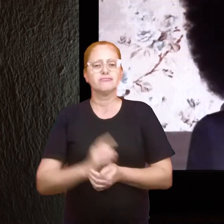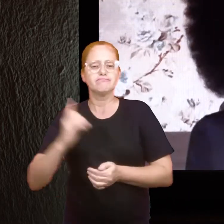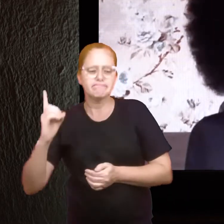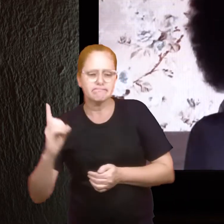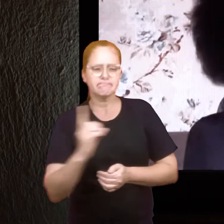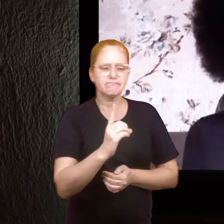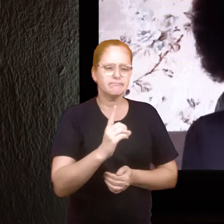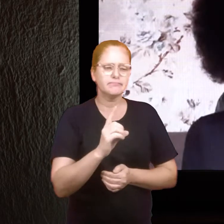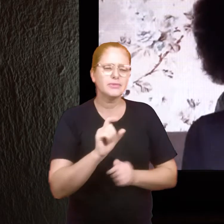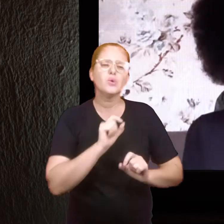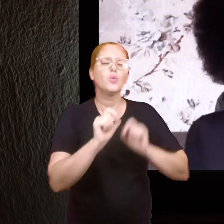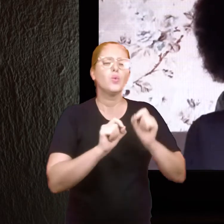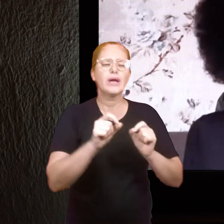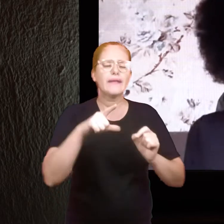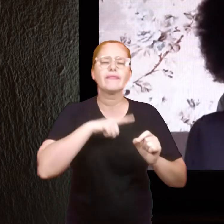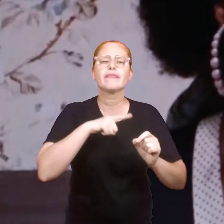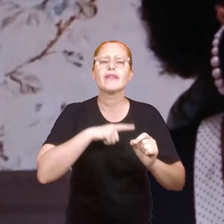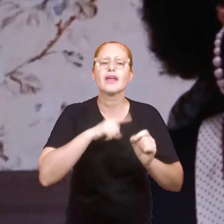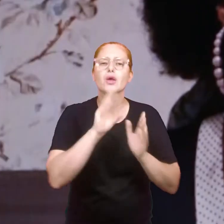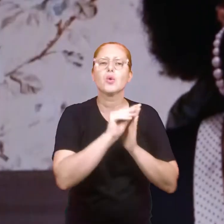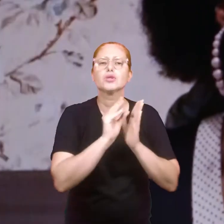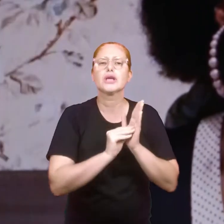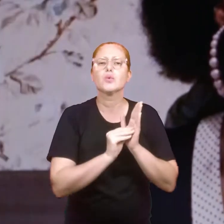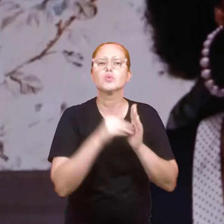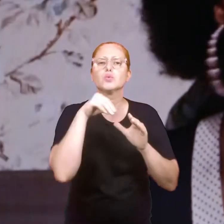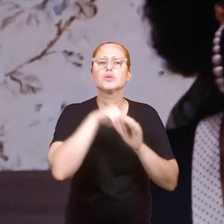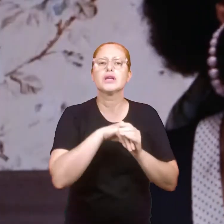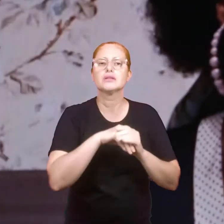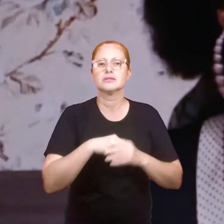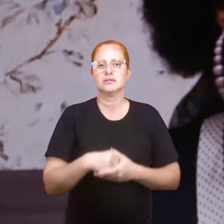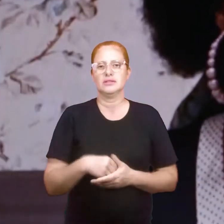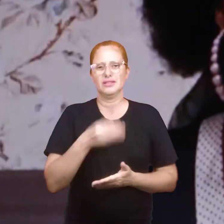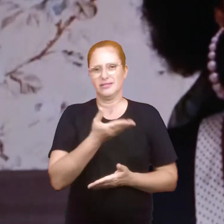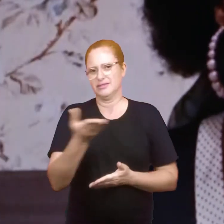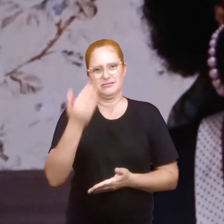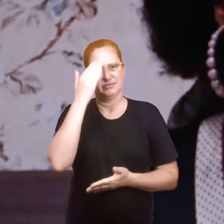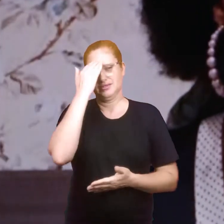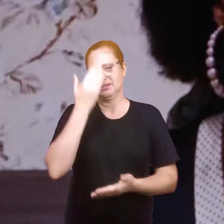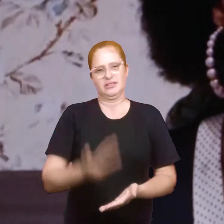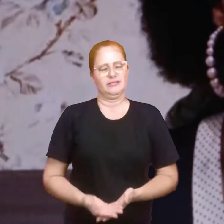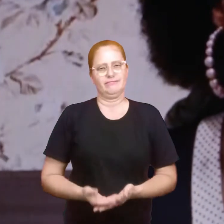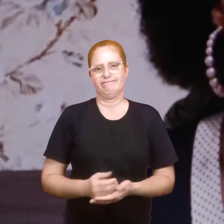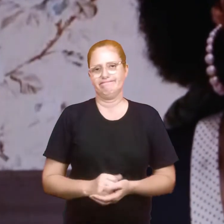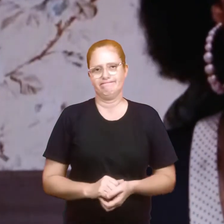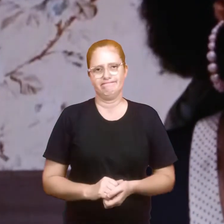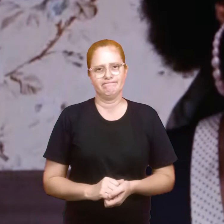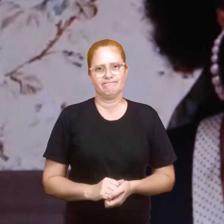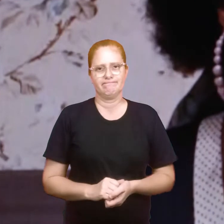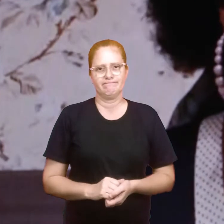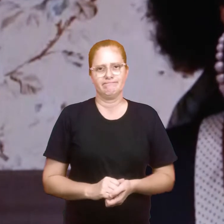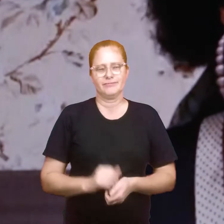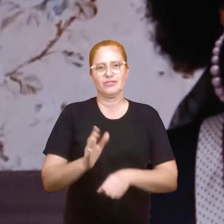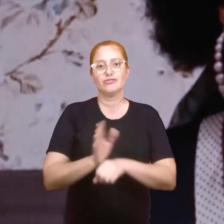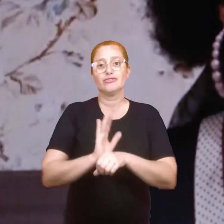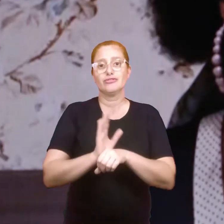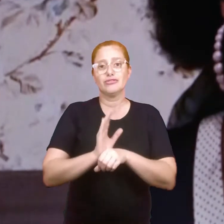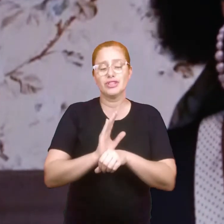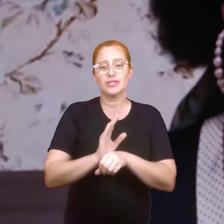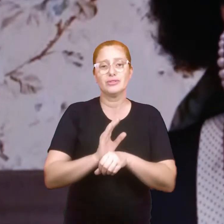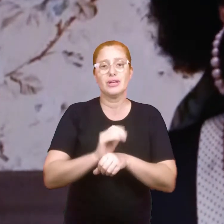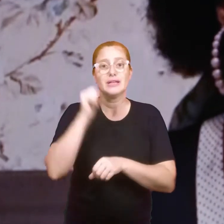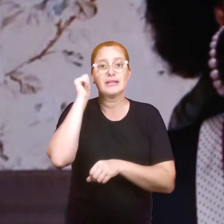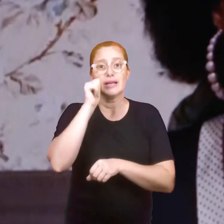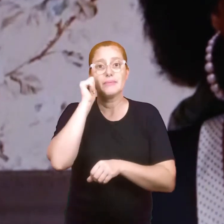metendo, afinal eu queria saber qual era o tal conteúdo. Vocês não vão acreditar, mas era um vídeo daquela mesma menina